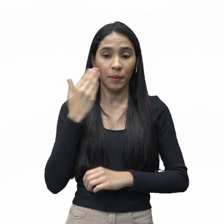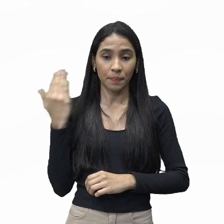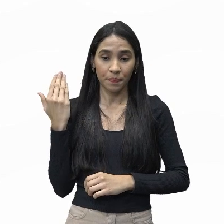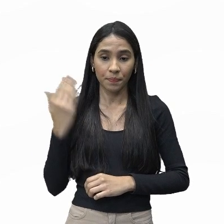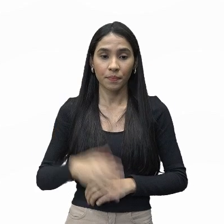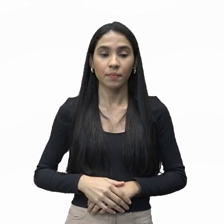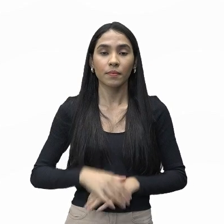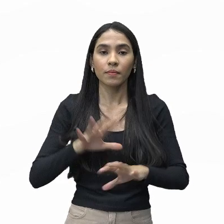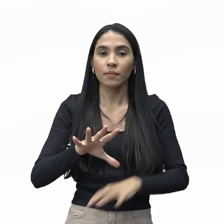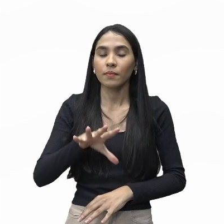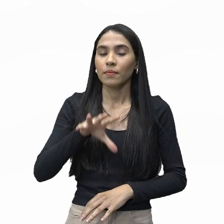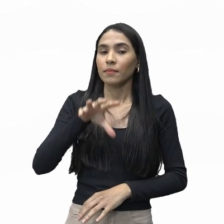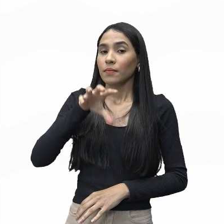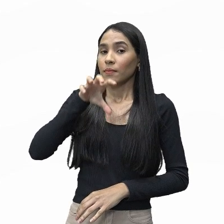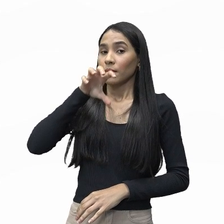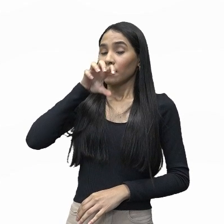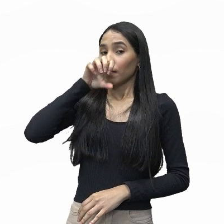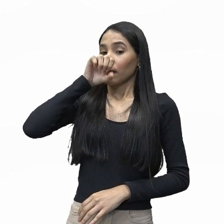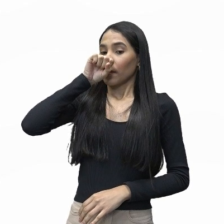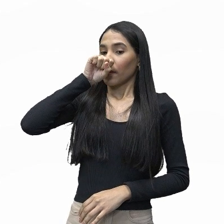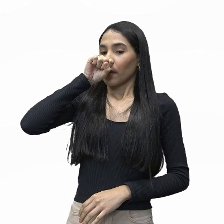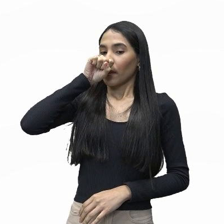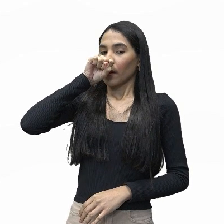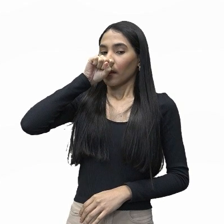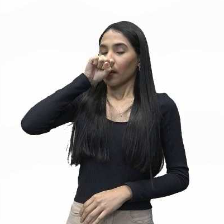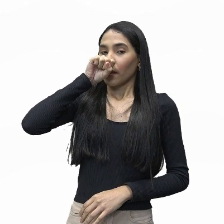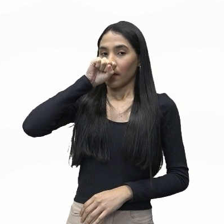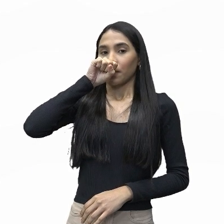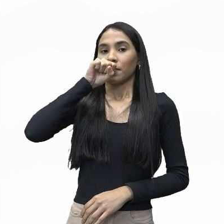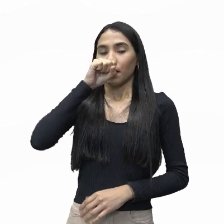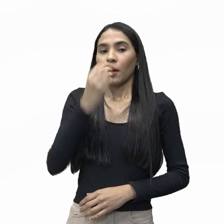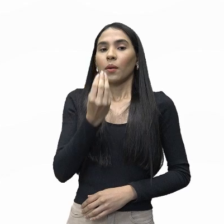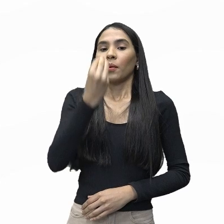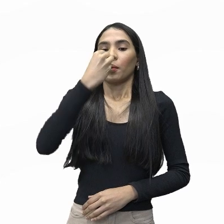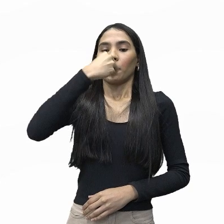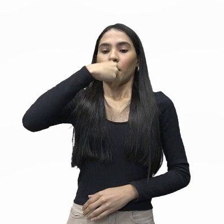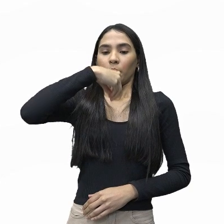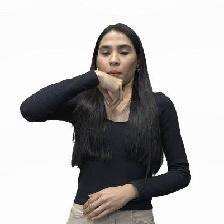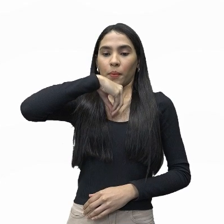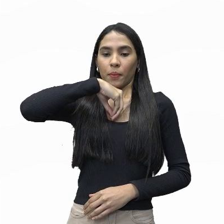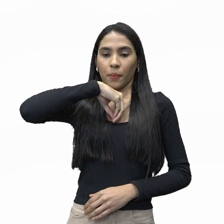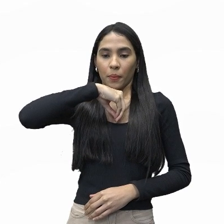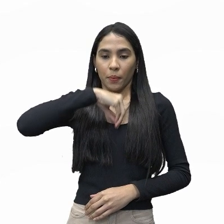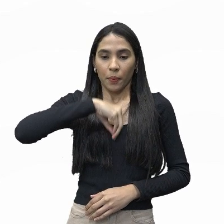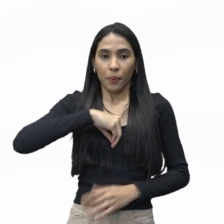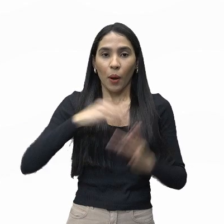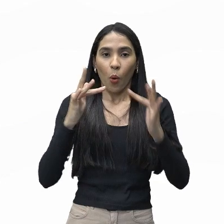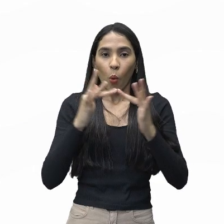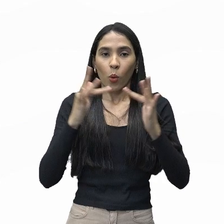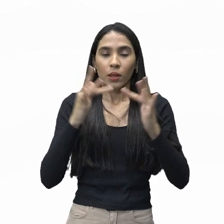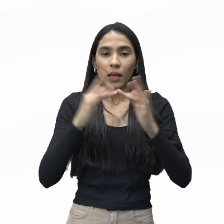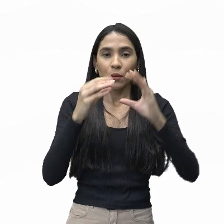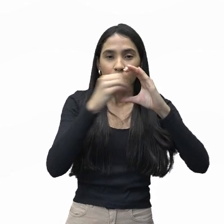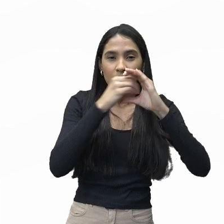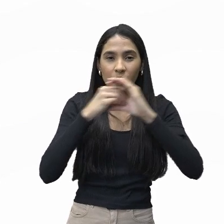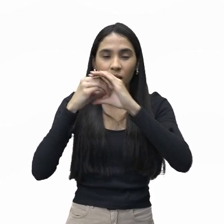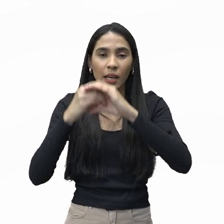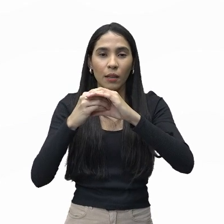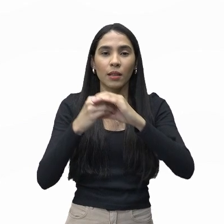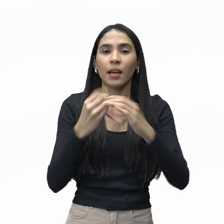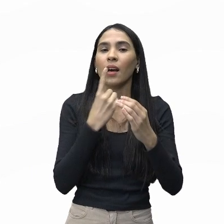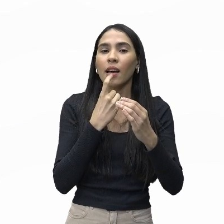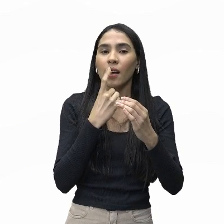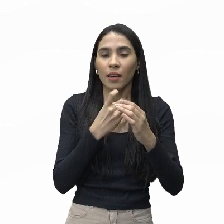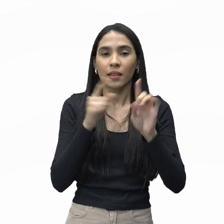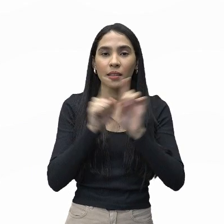gente respira o oxigênio, certo? O oxigênio vai parar dentro das nossas células sanguíneas, vai ser levado